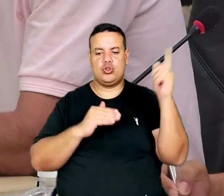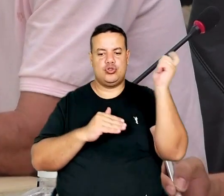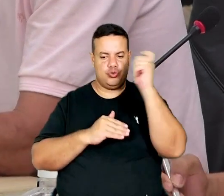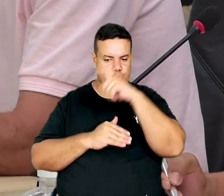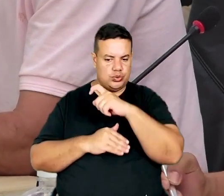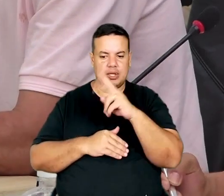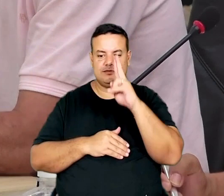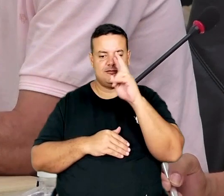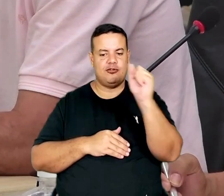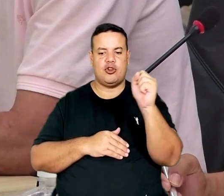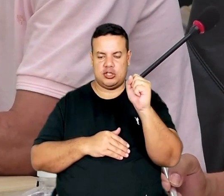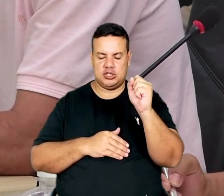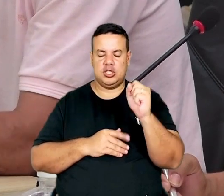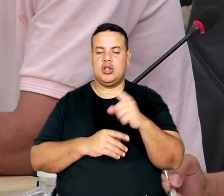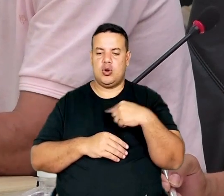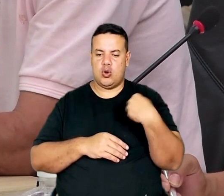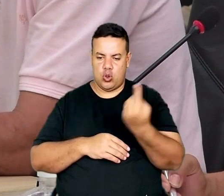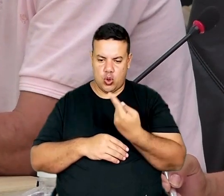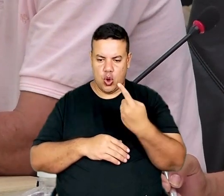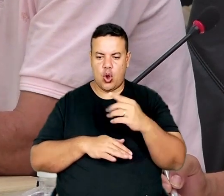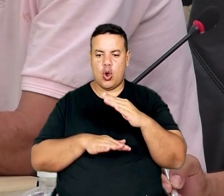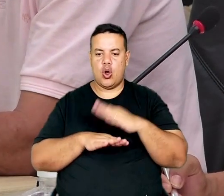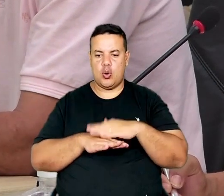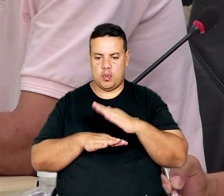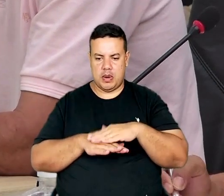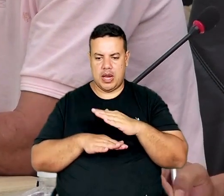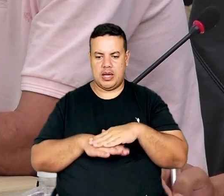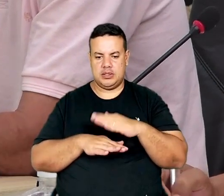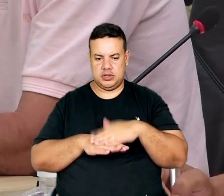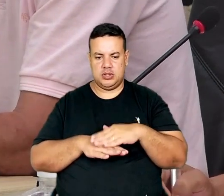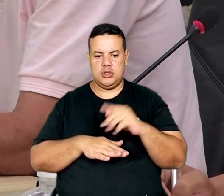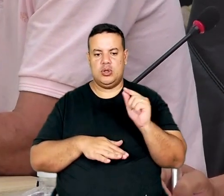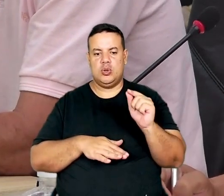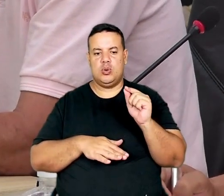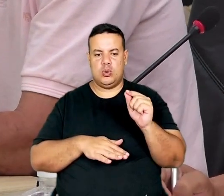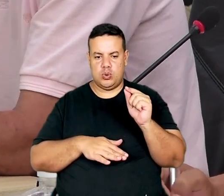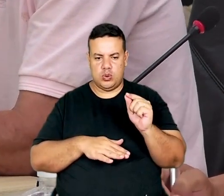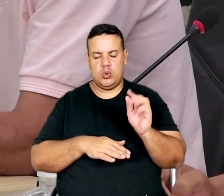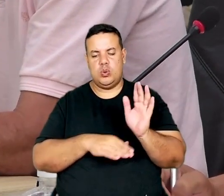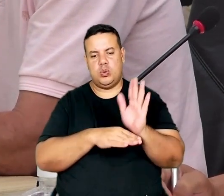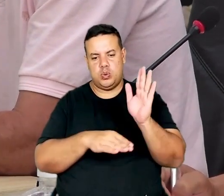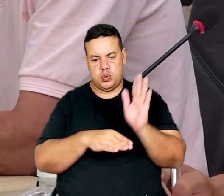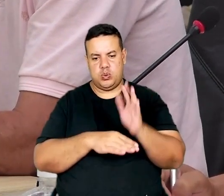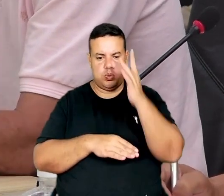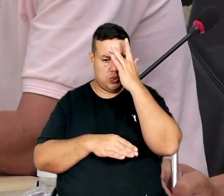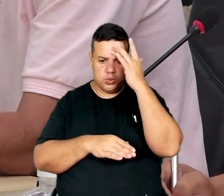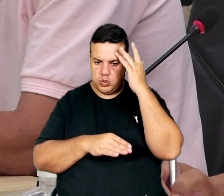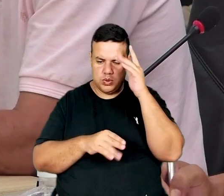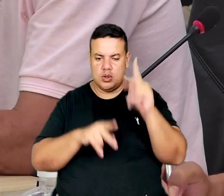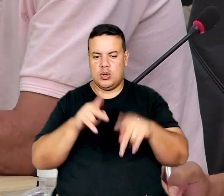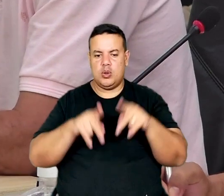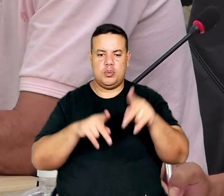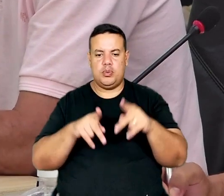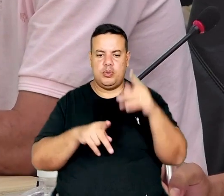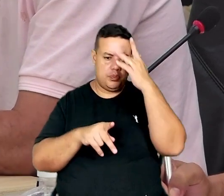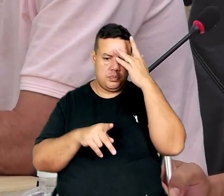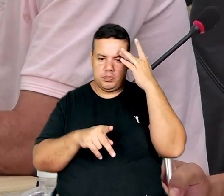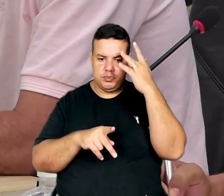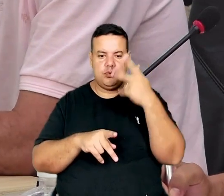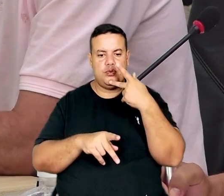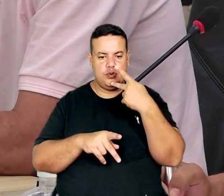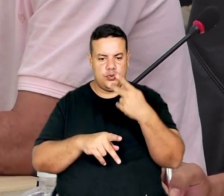Então, acho que nós, mais do que, né, um ouvidor do povo, o pessoal chega nós para estar cobrando, levando até o